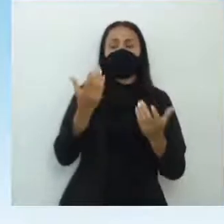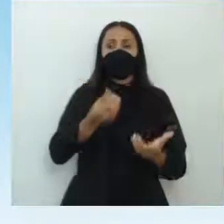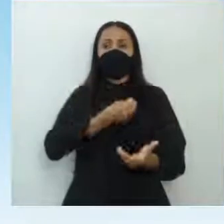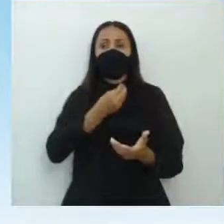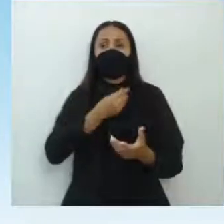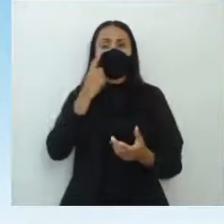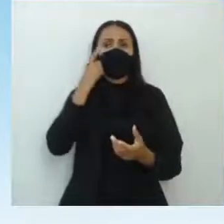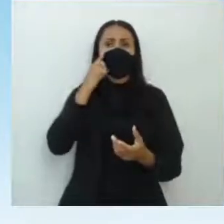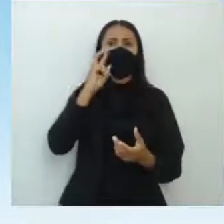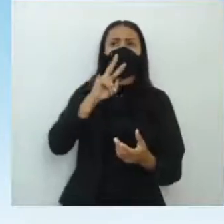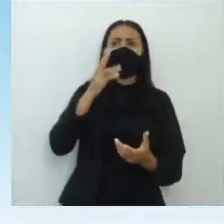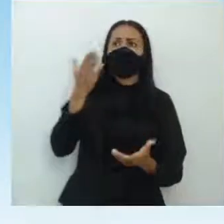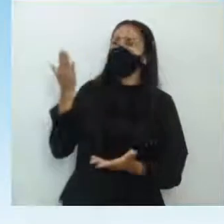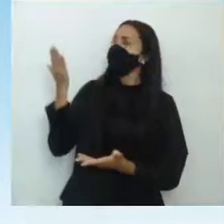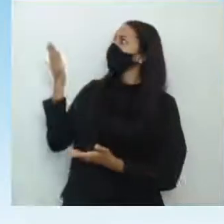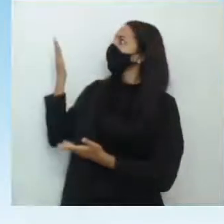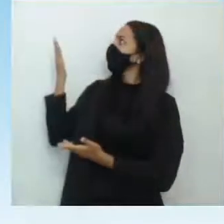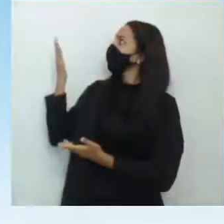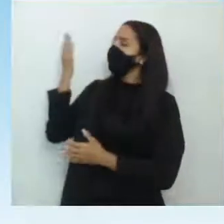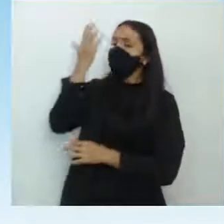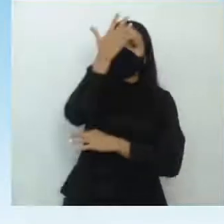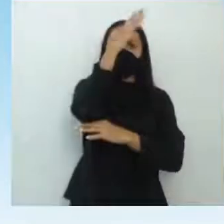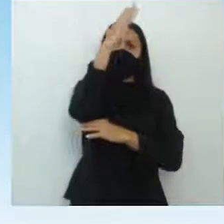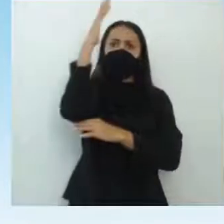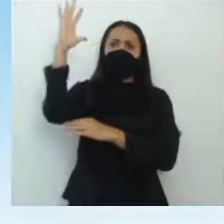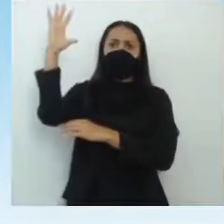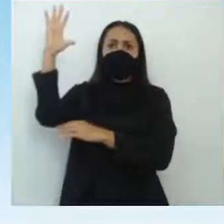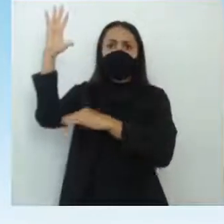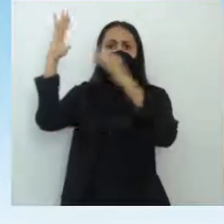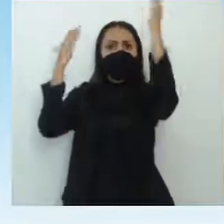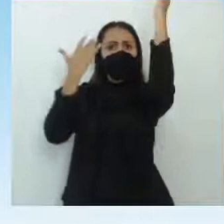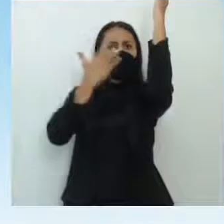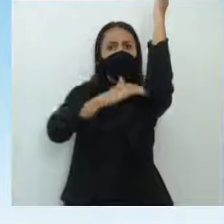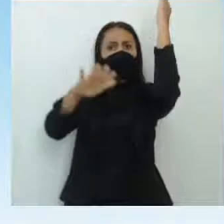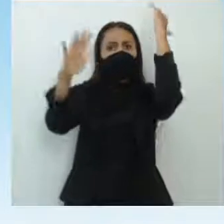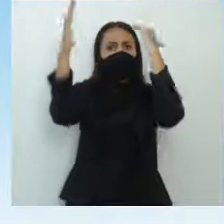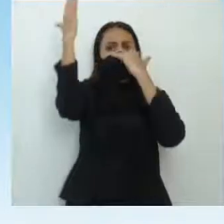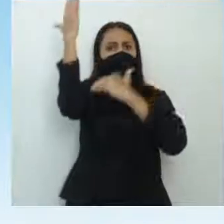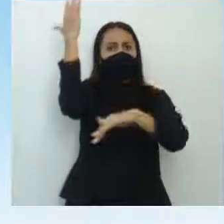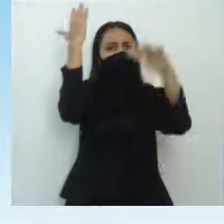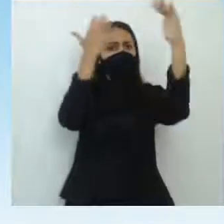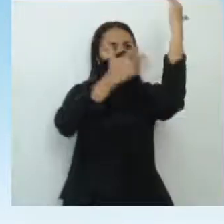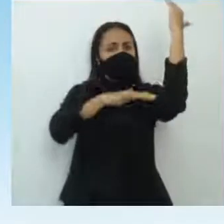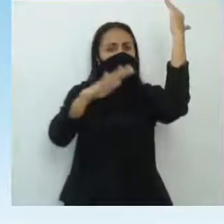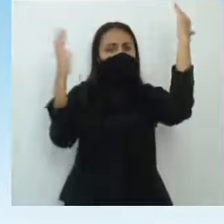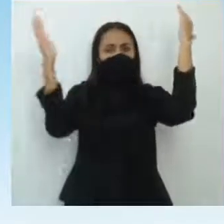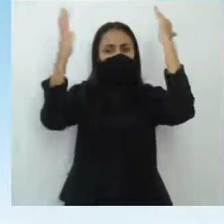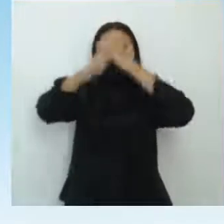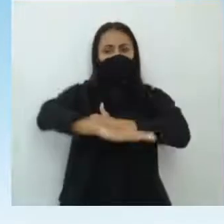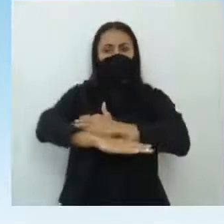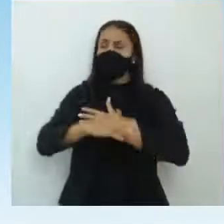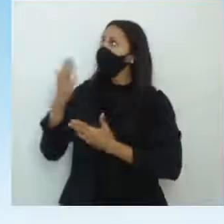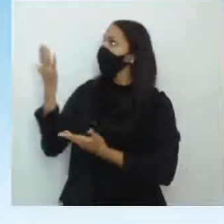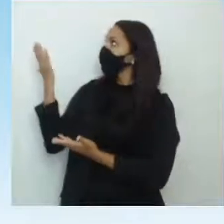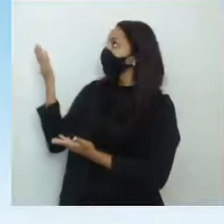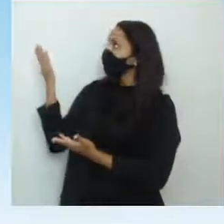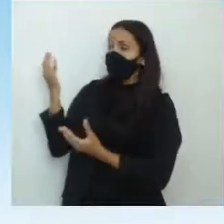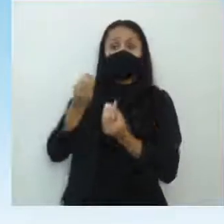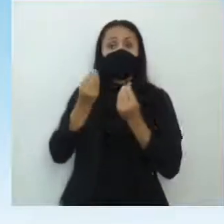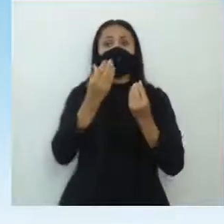ele observa todas as árvores cortadas, que eram de onde ele teria ali o seu